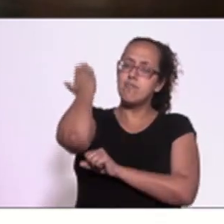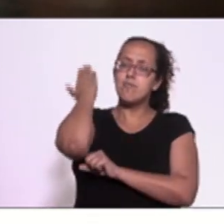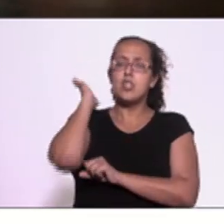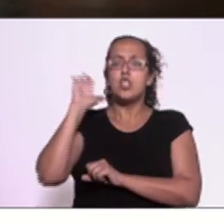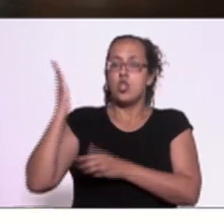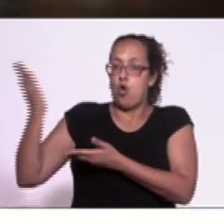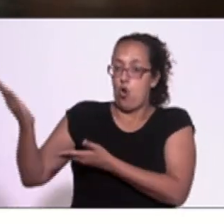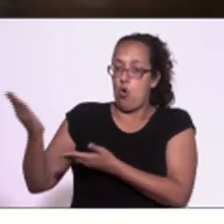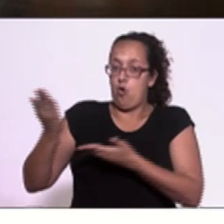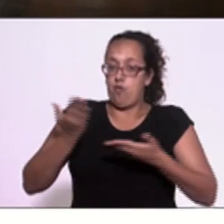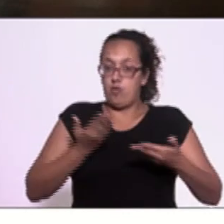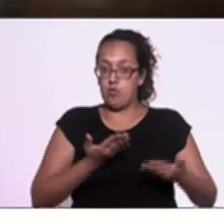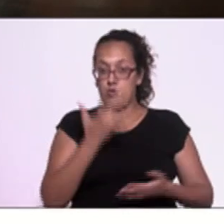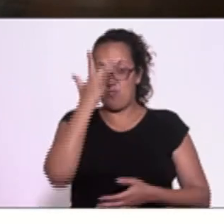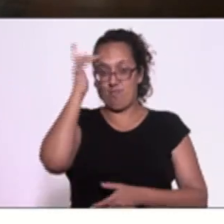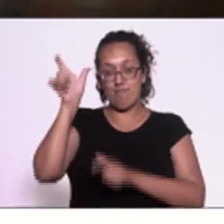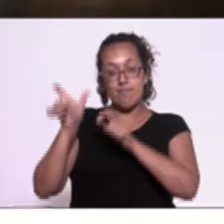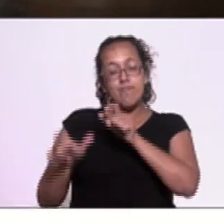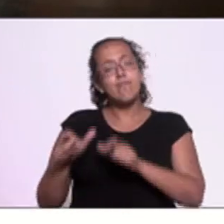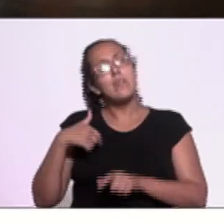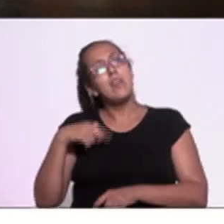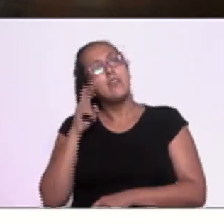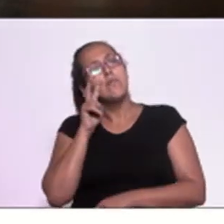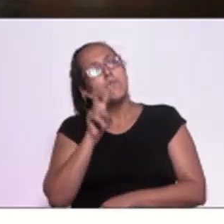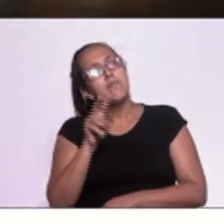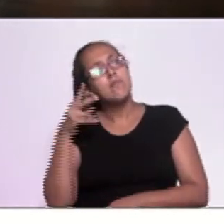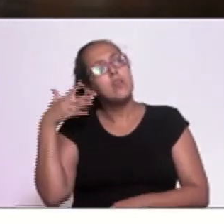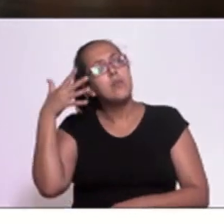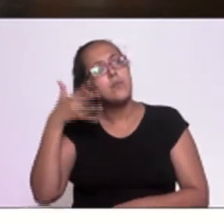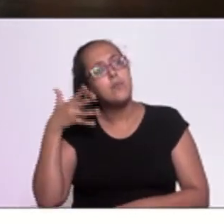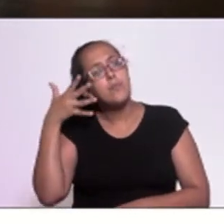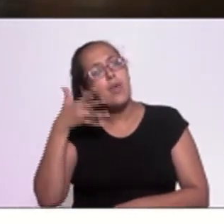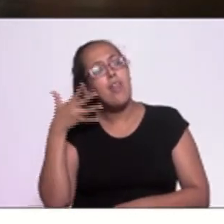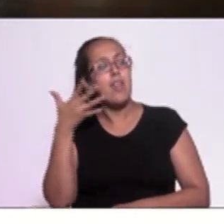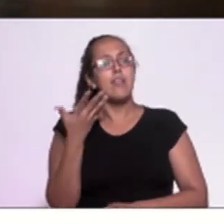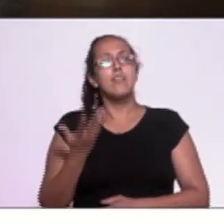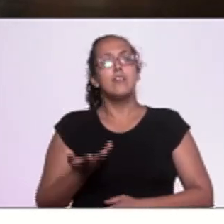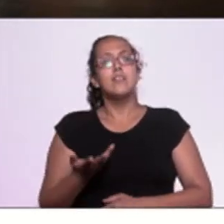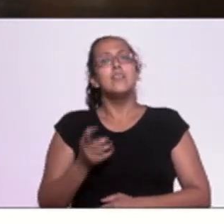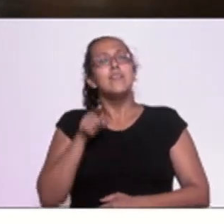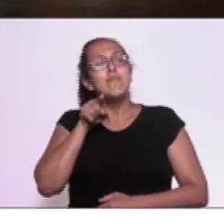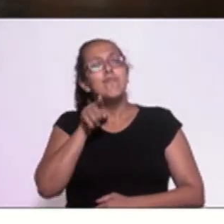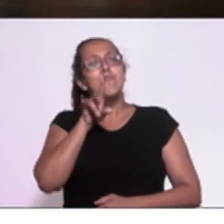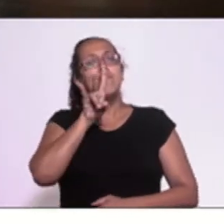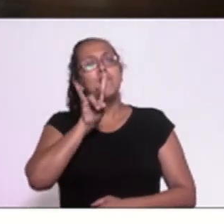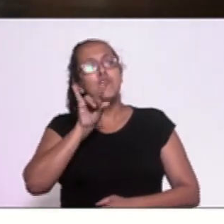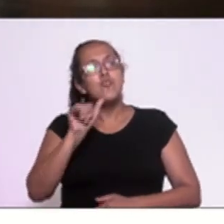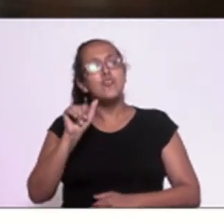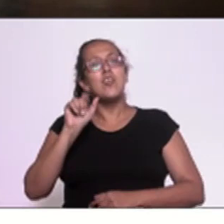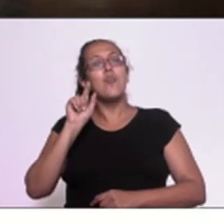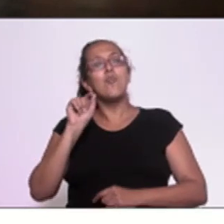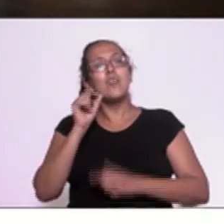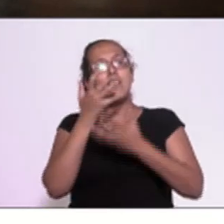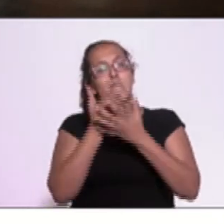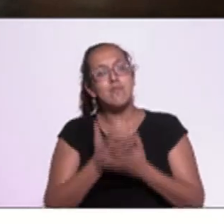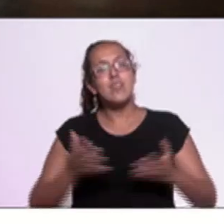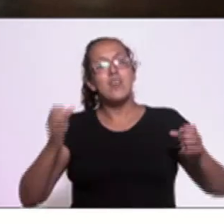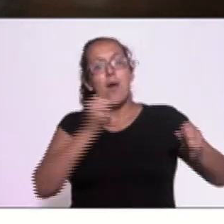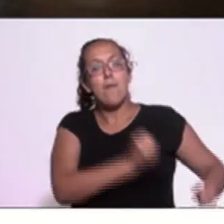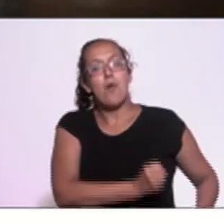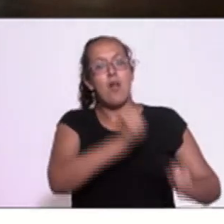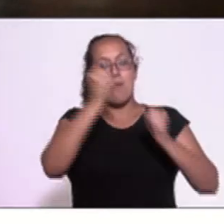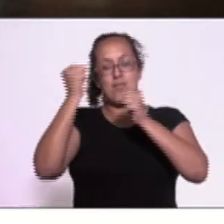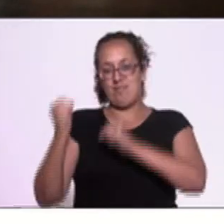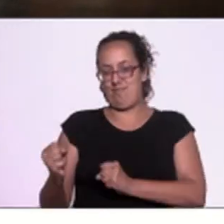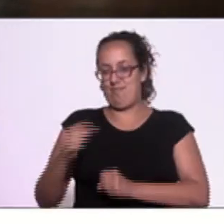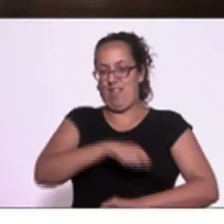pelo Dr. Danton Voltaire para assistir uma palestra, justamente nessa data em que se comemora a proclamação da